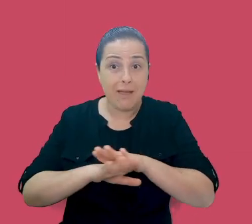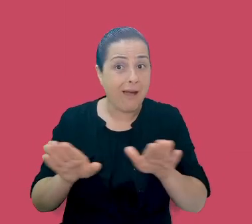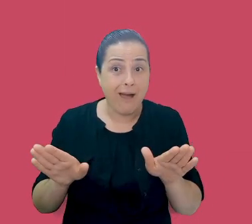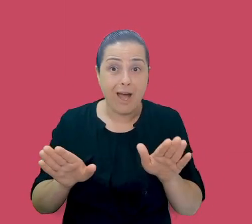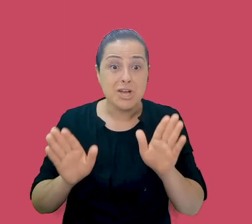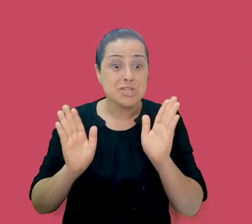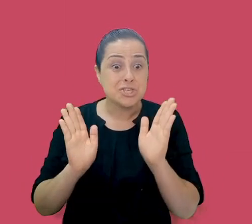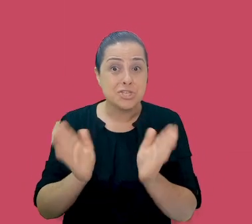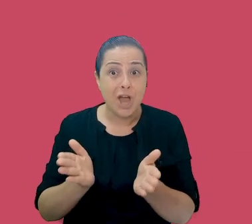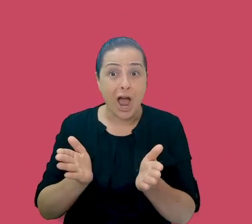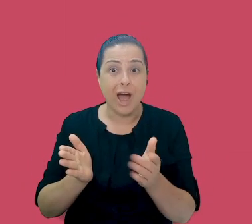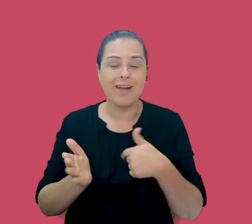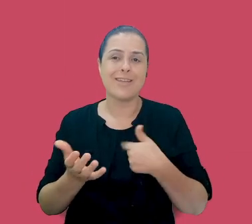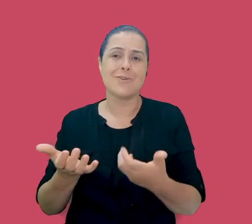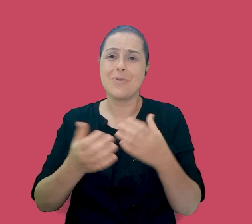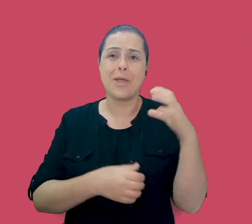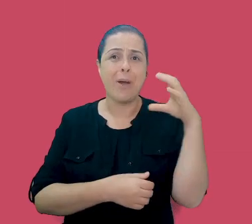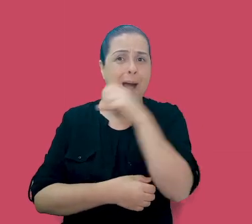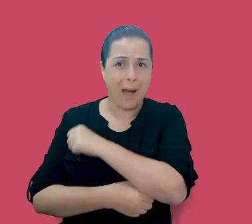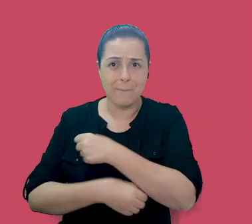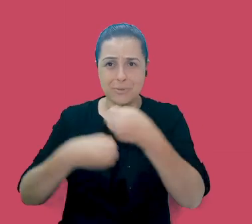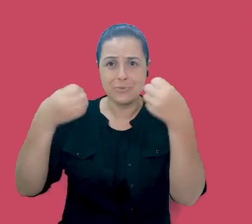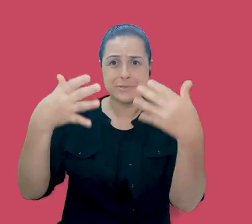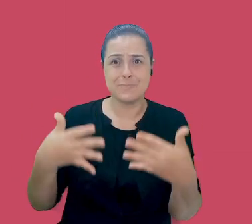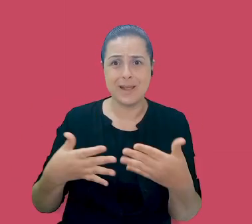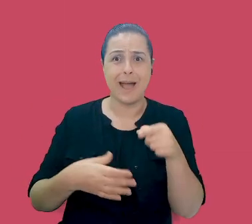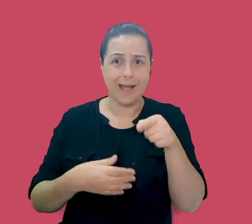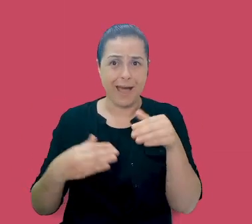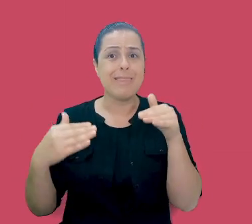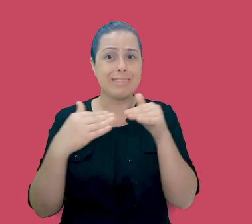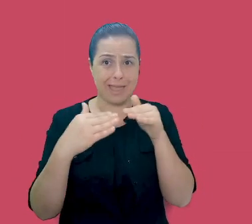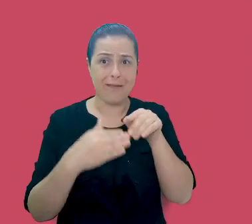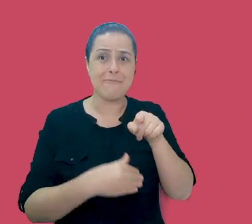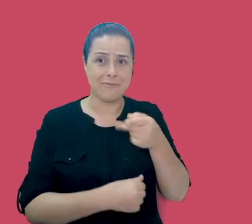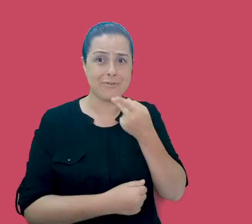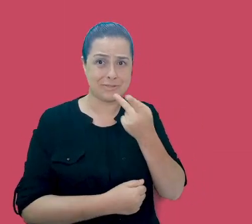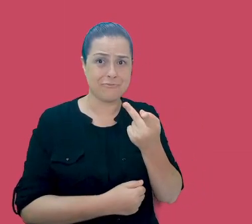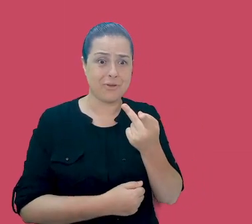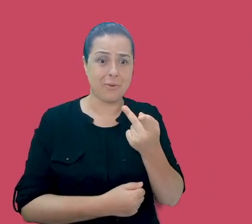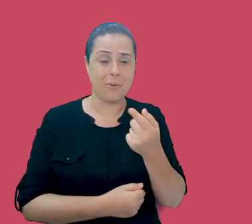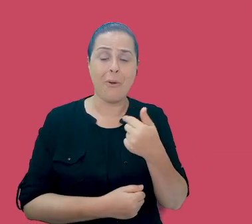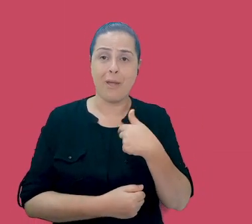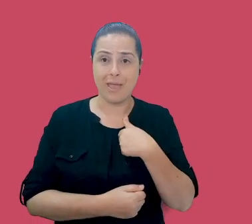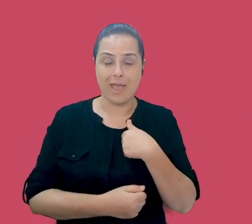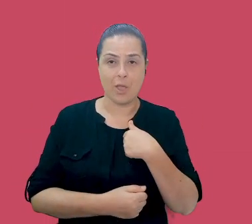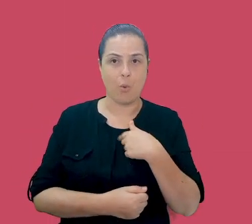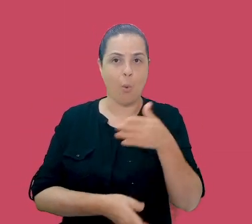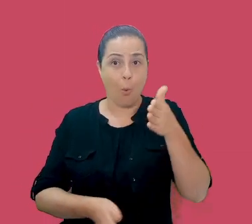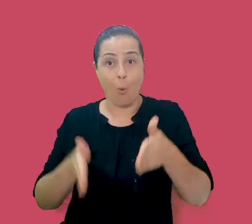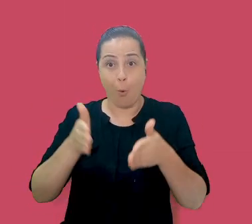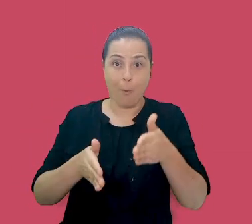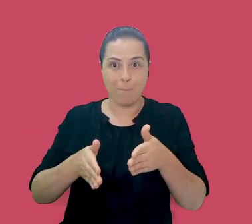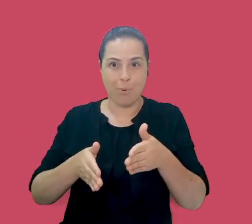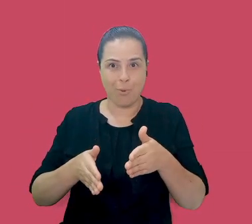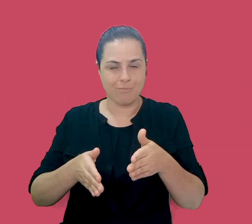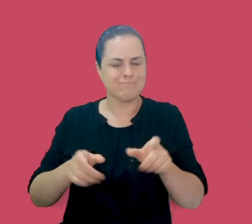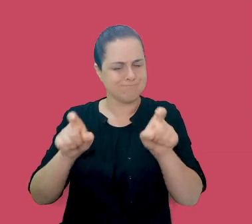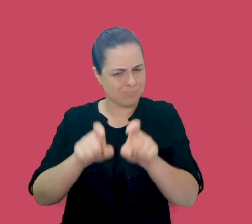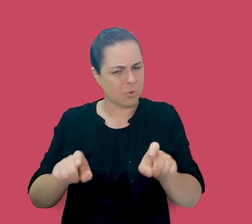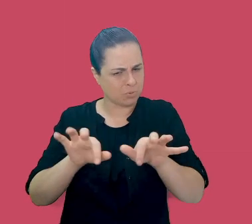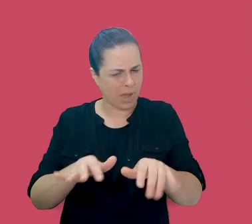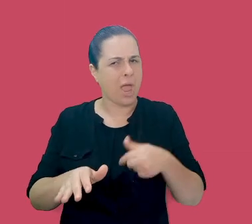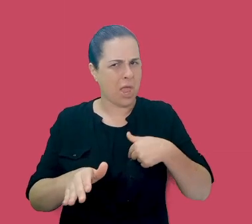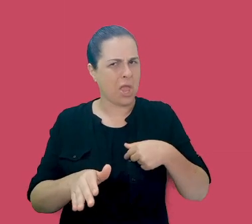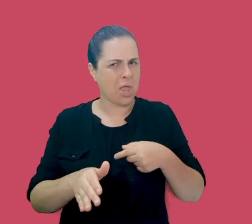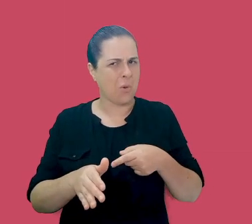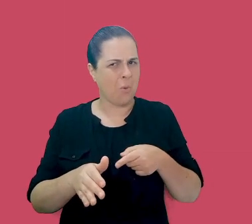Para falar. Eu só queria falar um negócio muito rápido, que tem tudo a ver com o que você falou. E uma das perguntas que eu faço também para o robozinho, que eu cutuco,